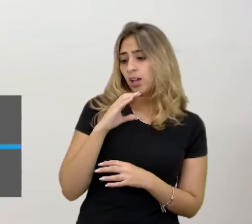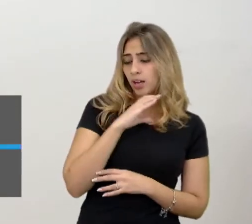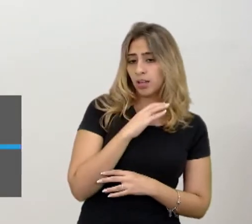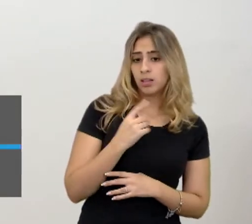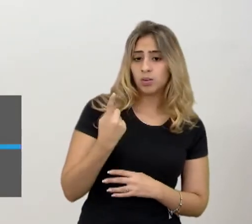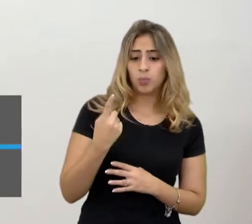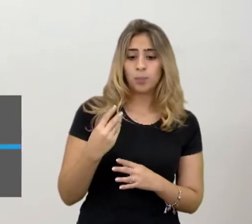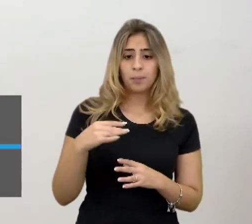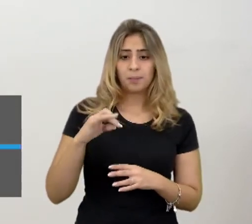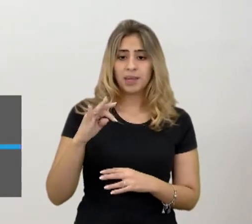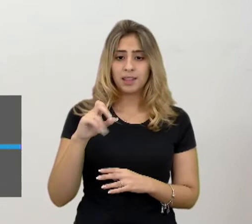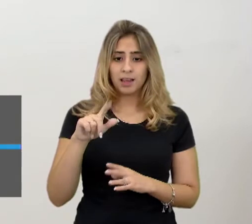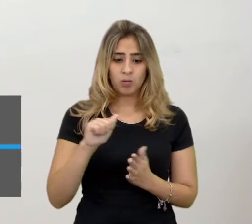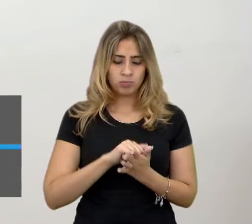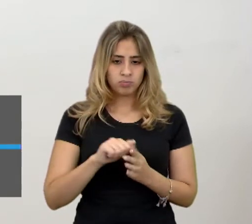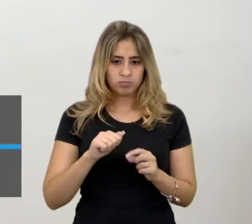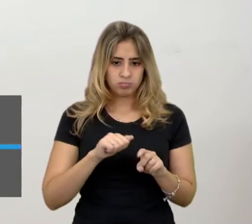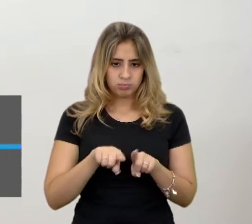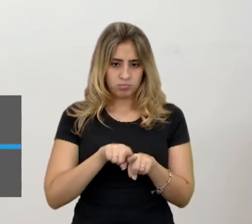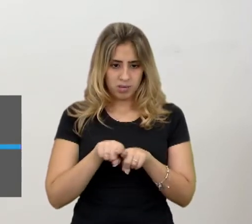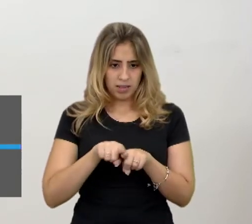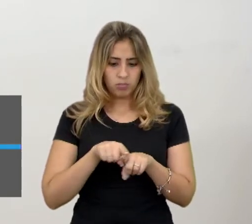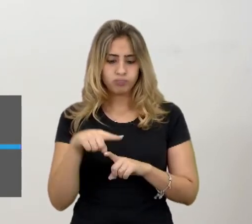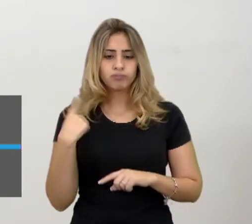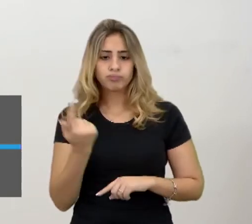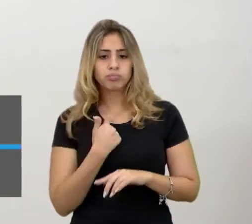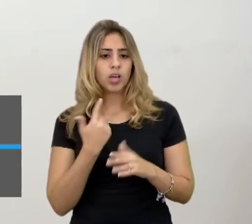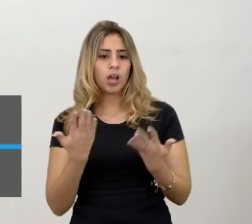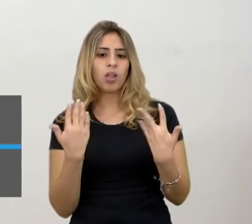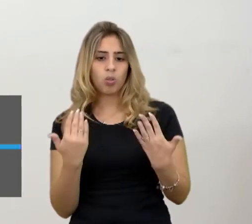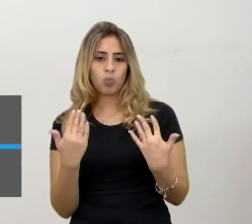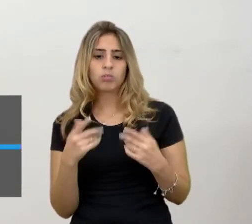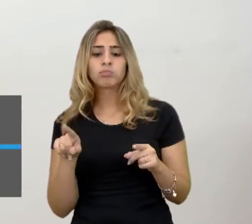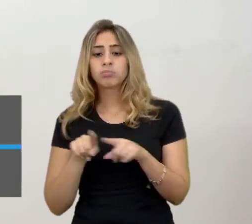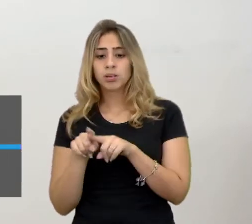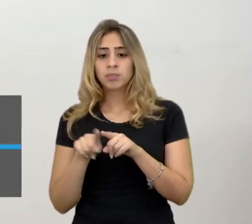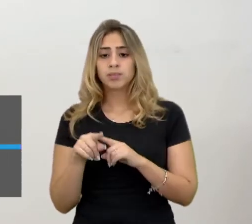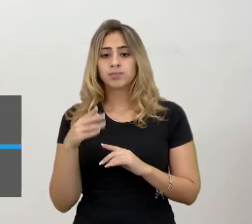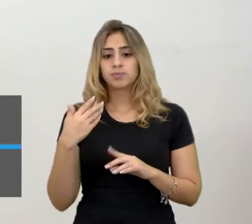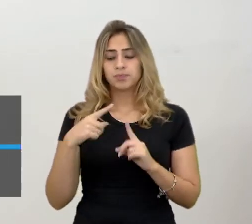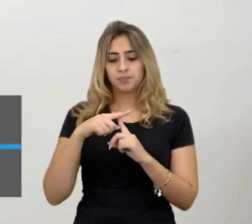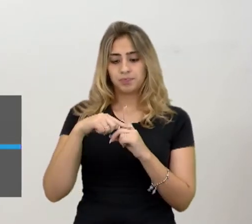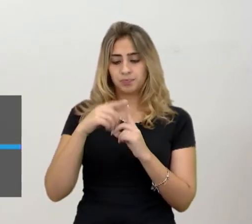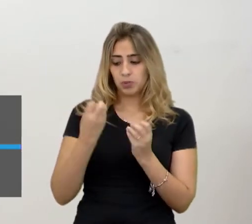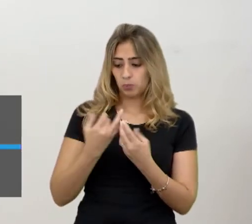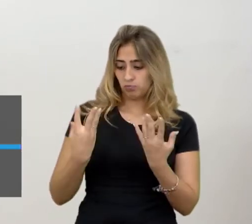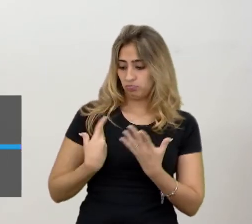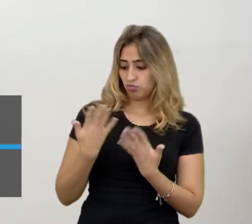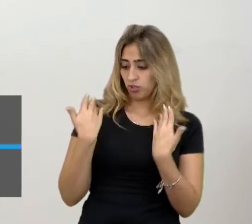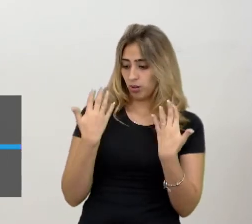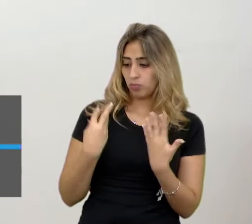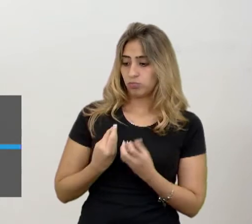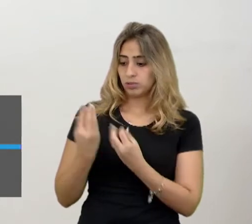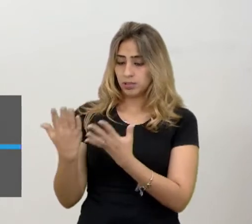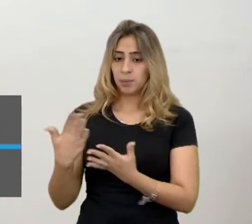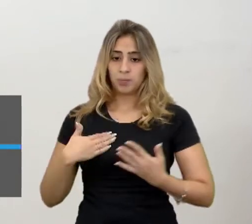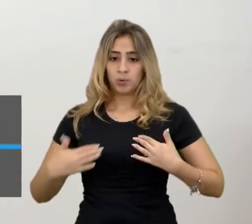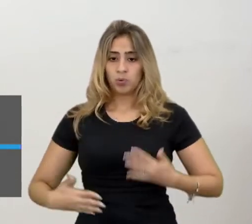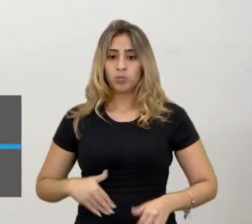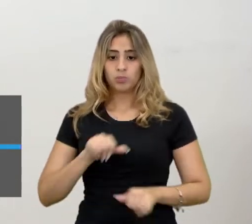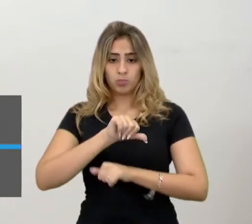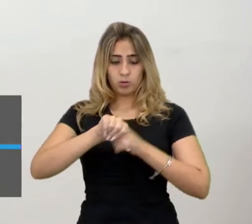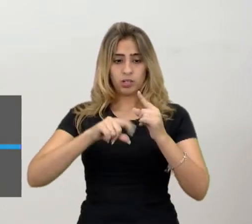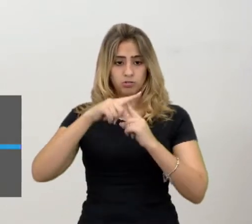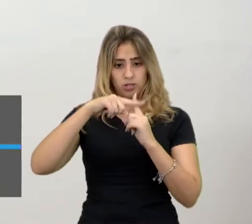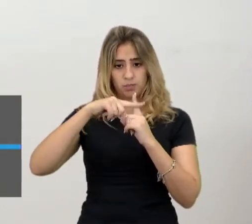pedaço de metal, é outro tipo, não precisa de tanto calor. Então, a quantidade de calor que você oferece para um corpo mudar de